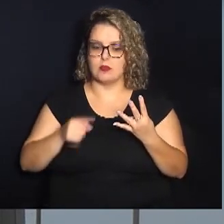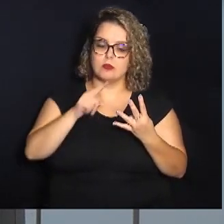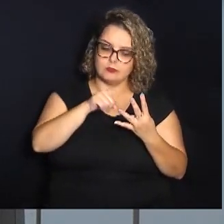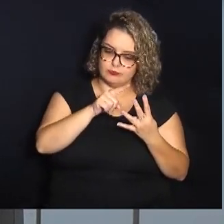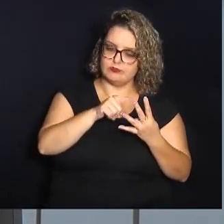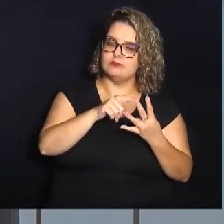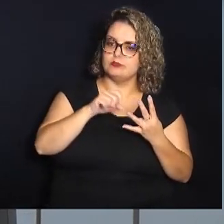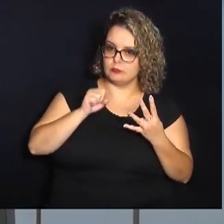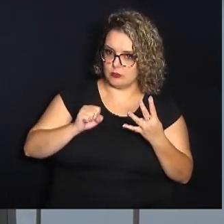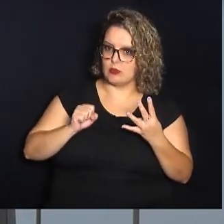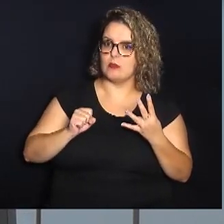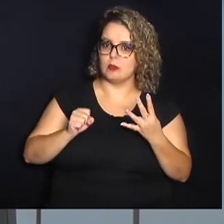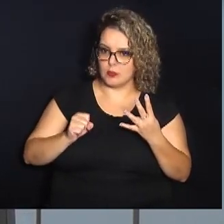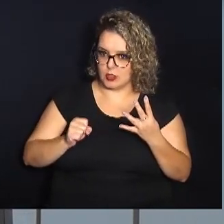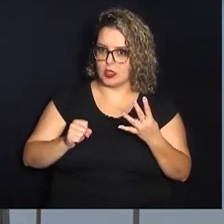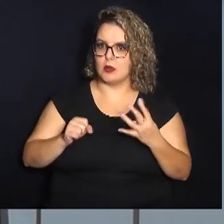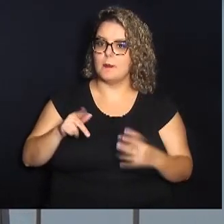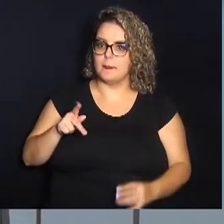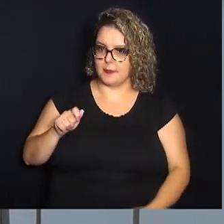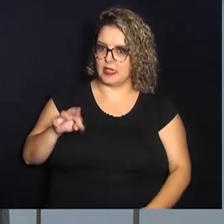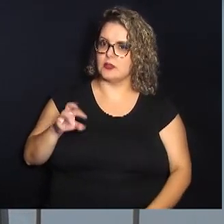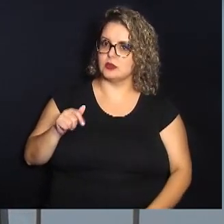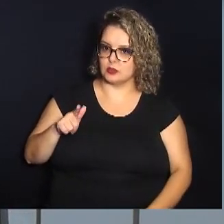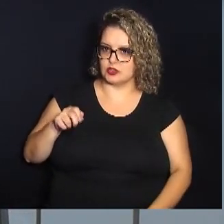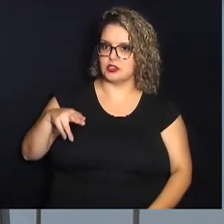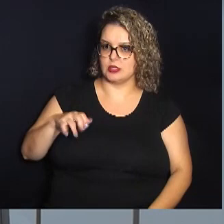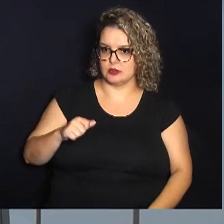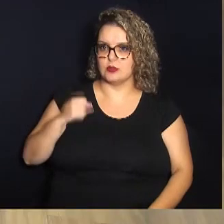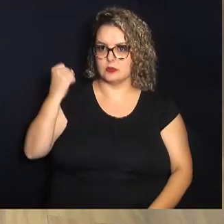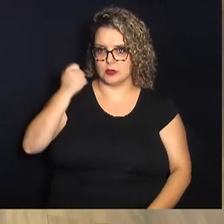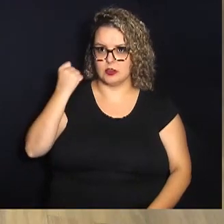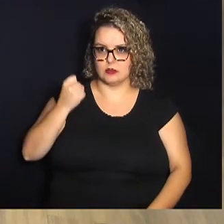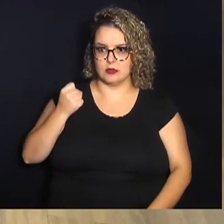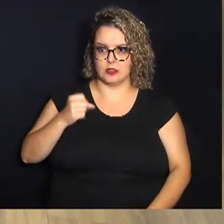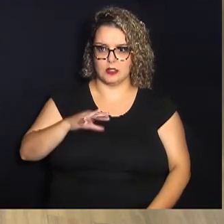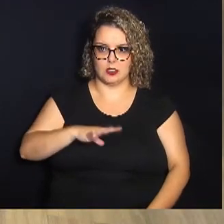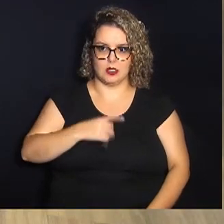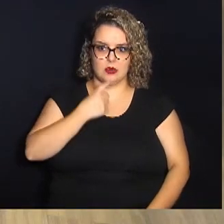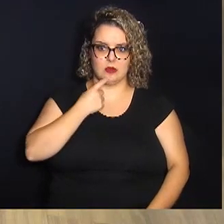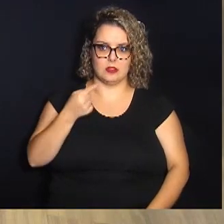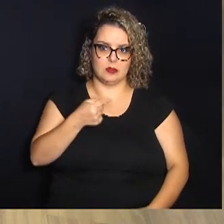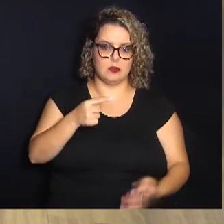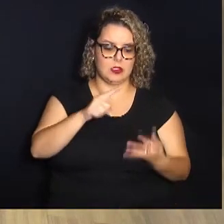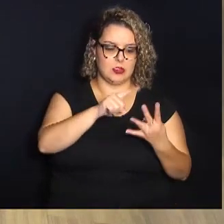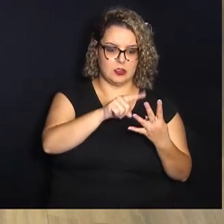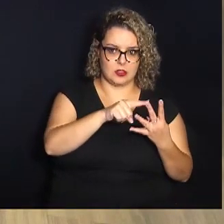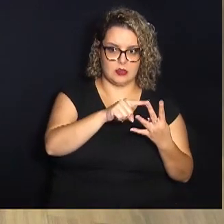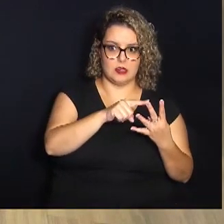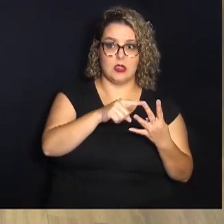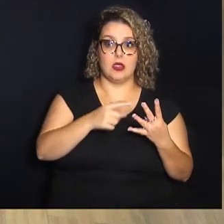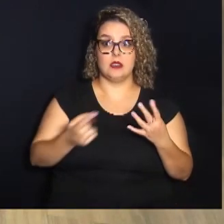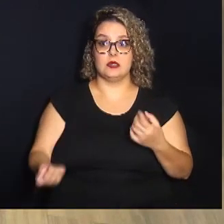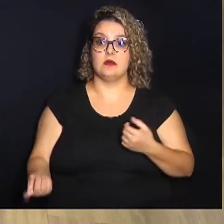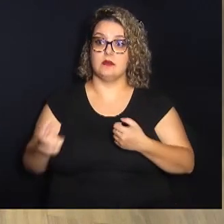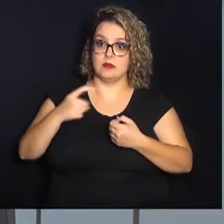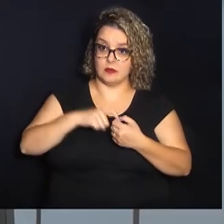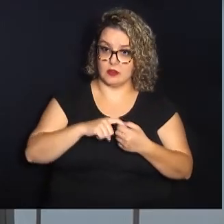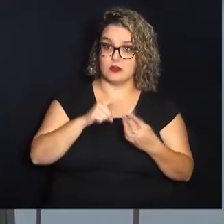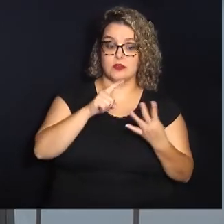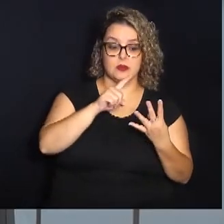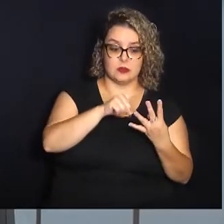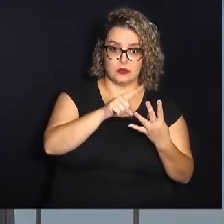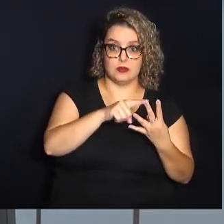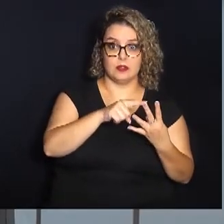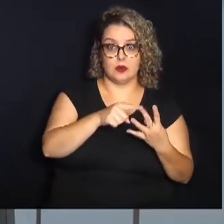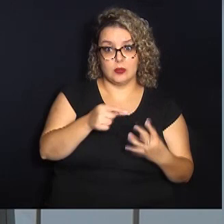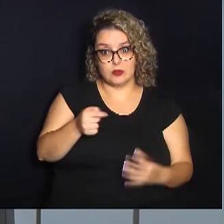pode ser mais patogênico, que a gente fala, né? Tá. Pode gerar casos E graves. Campinas tem menos sorotipo 2. A gente teve a reintrodução dele esse ano e estamos